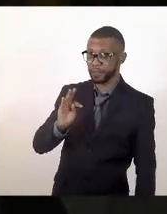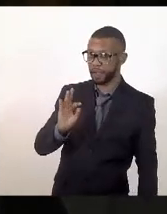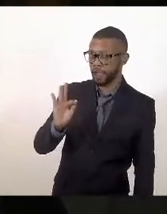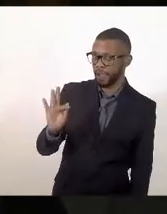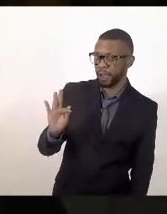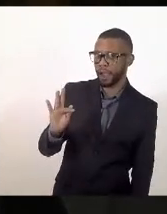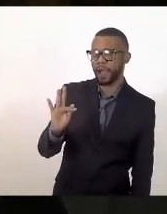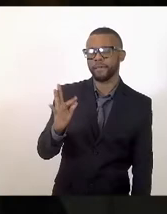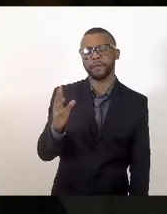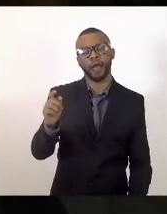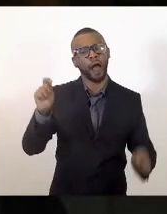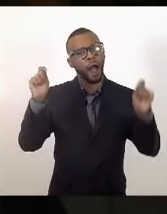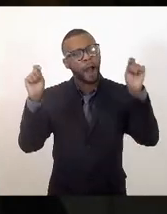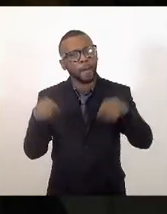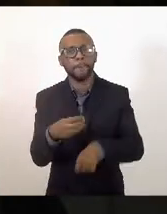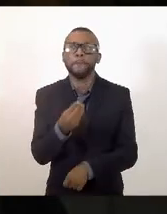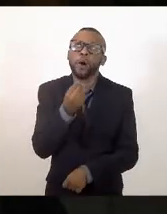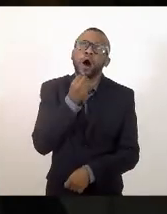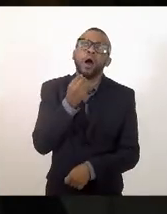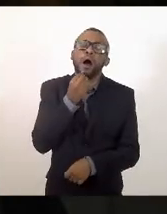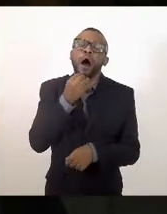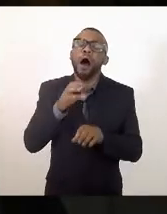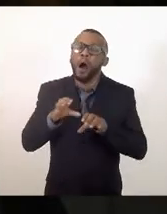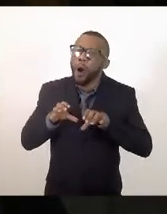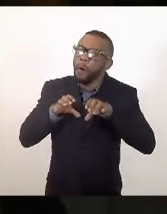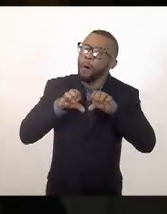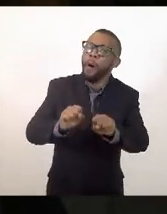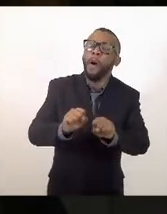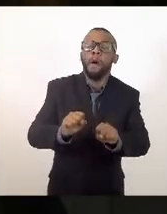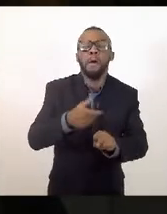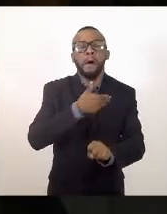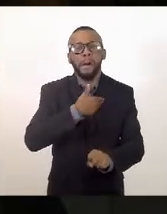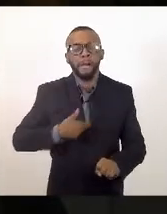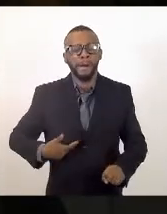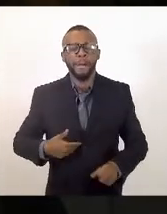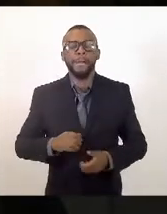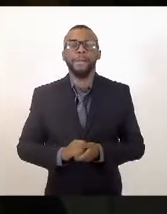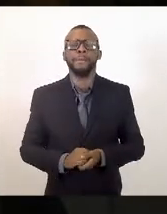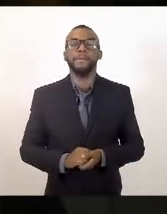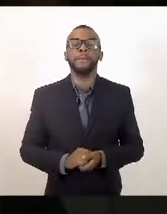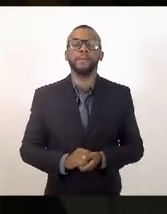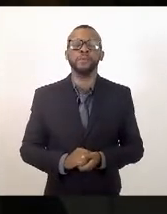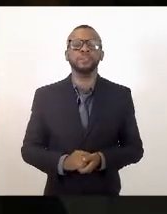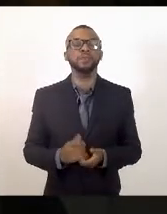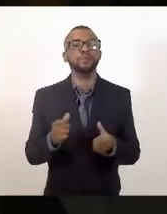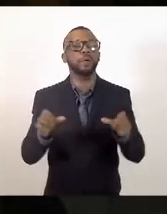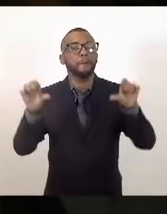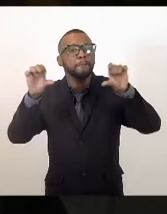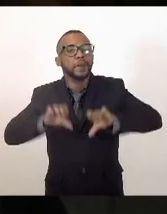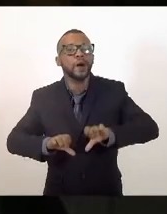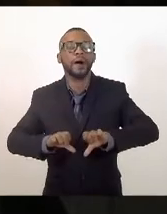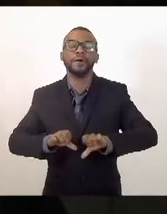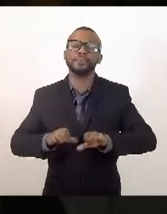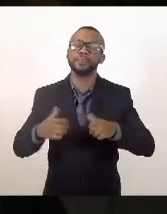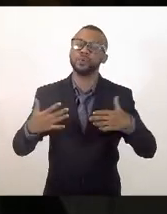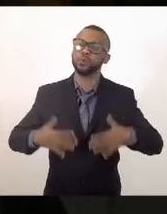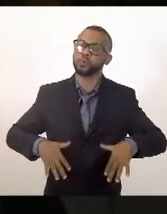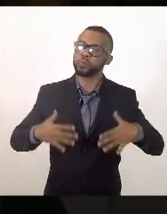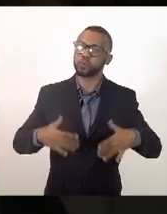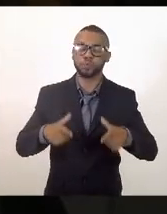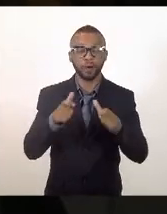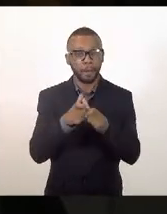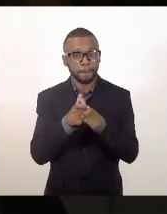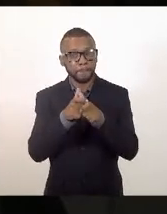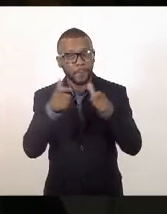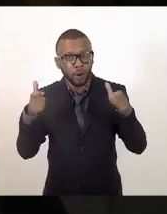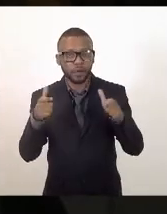a possibilidade de um golpe de Estado. E o pior, grande parte de